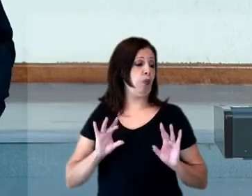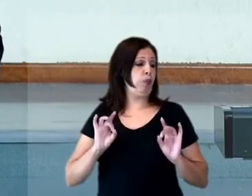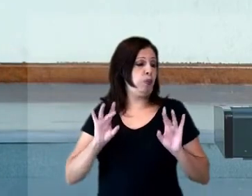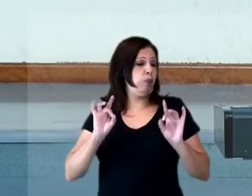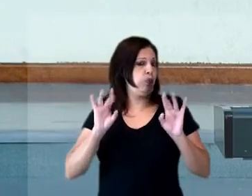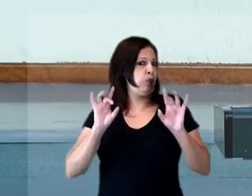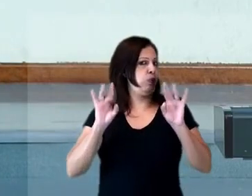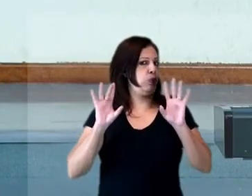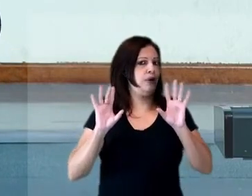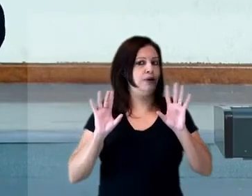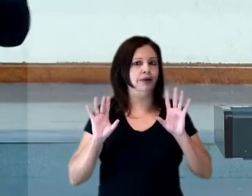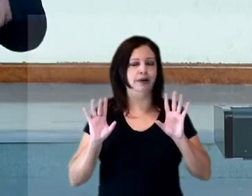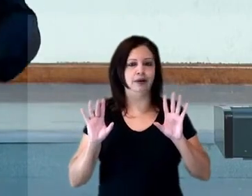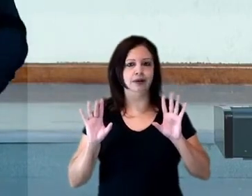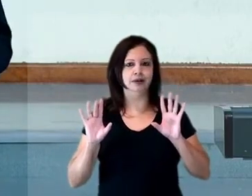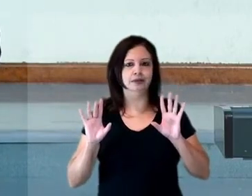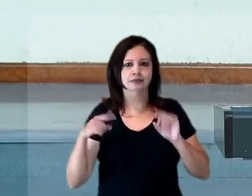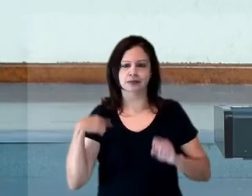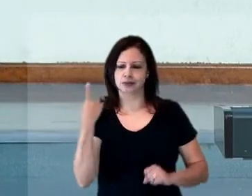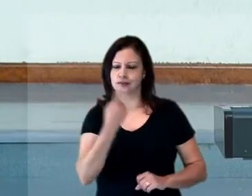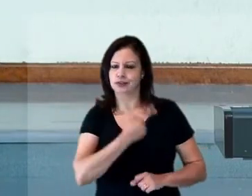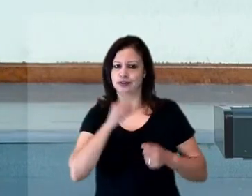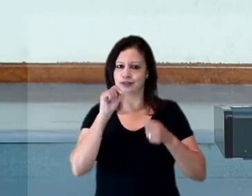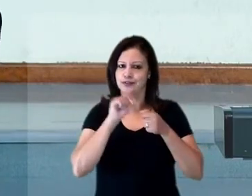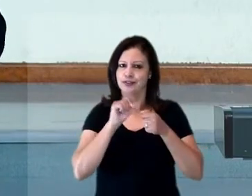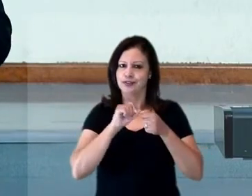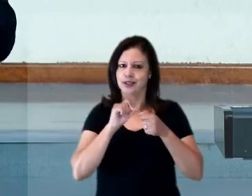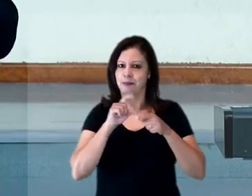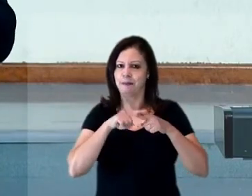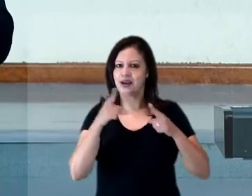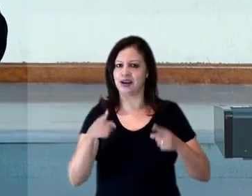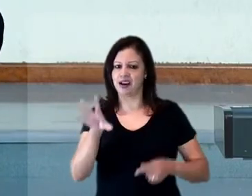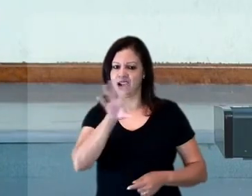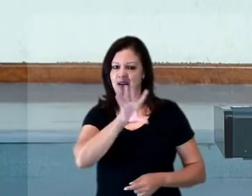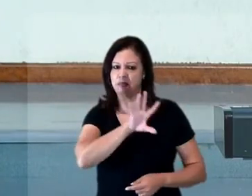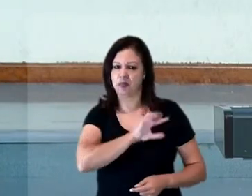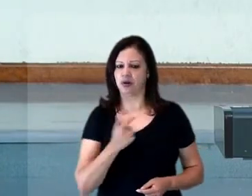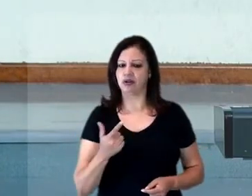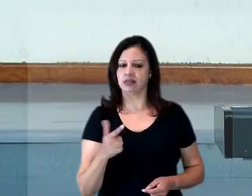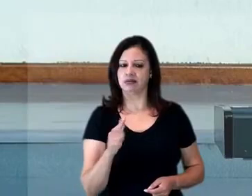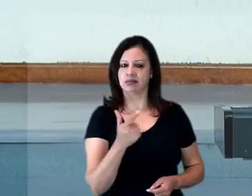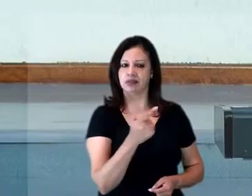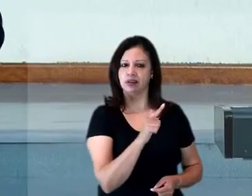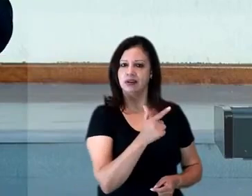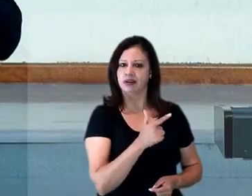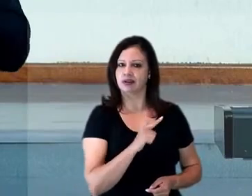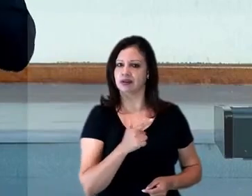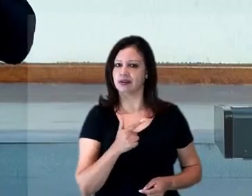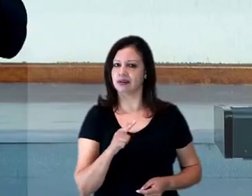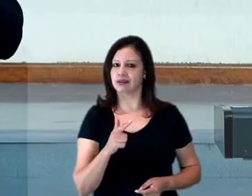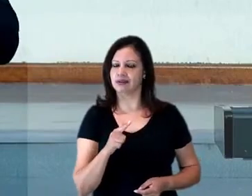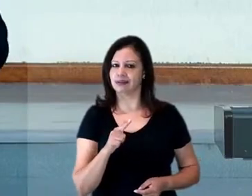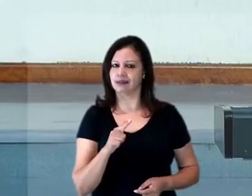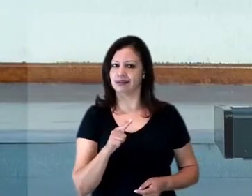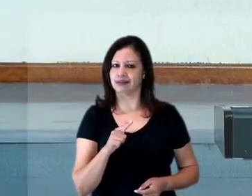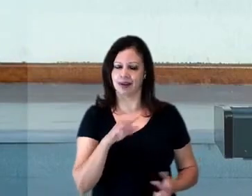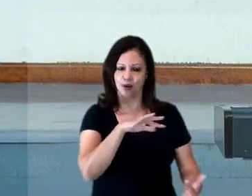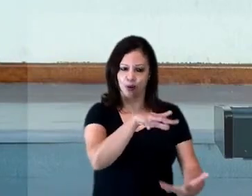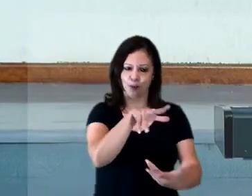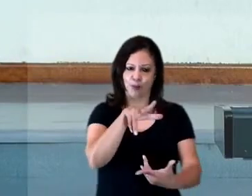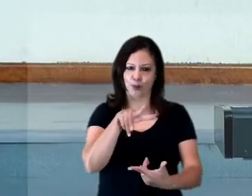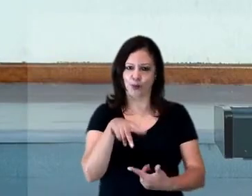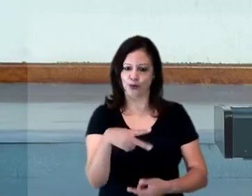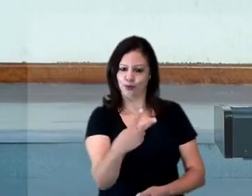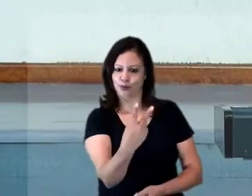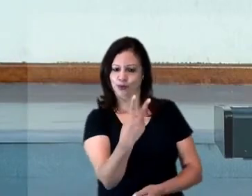Será que, se fizermos tudo isso, mas não amarmos uns aos outros, seremos conhecidos como